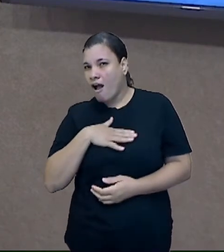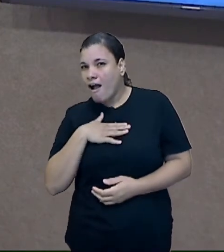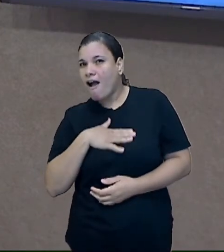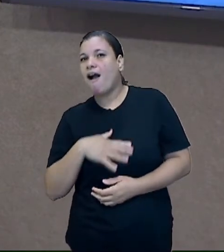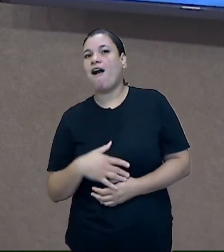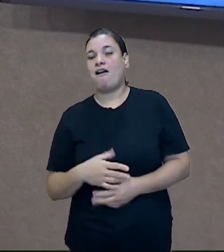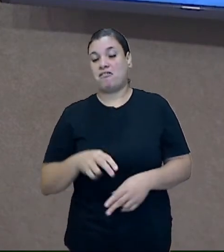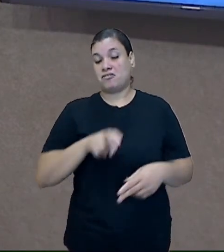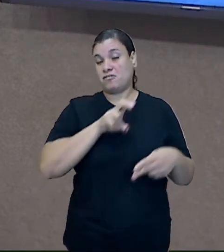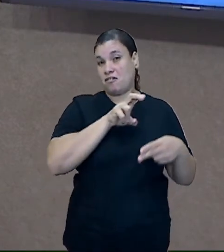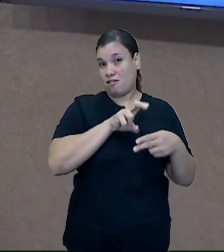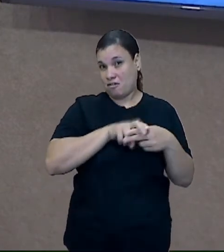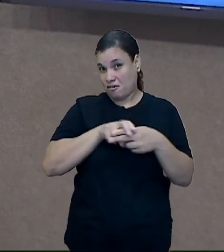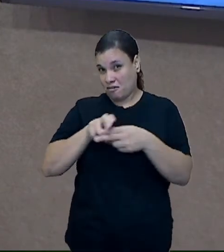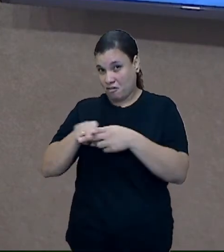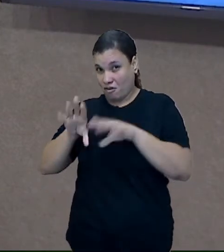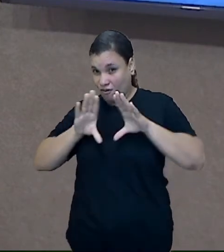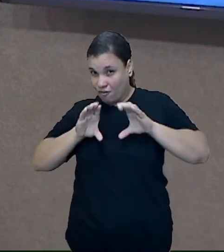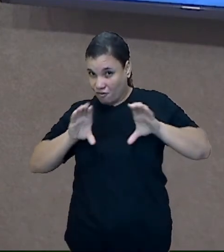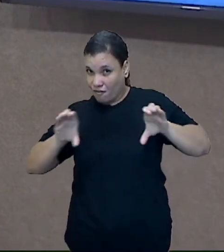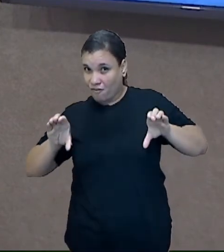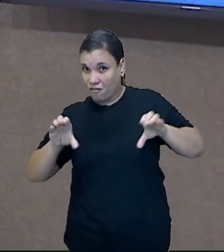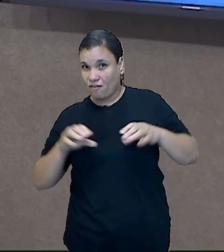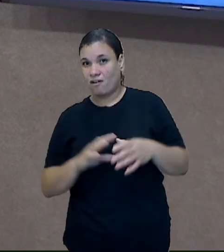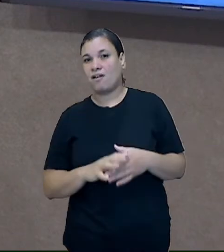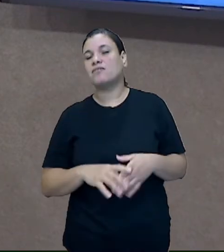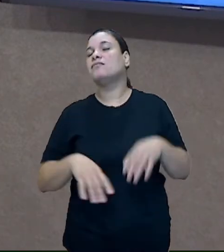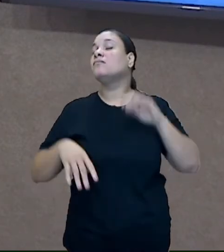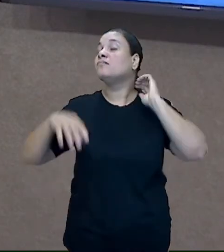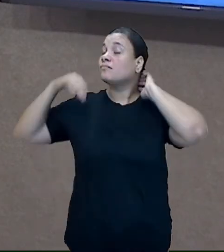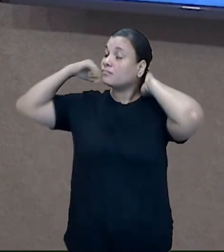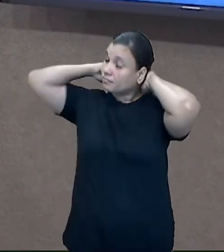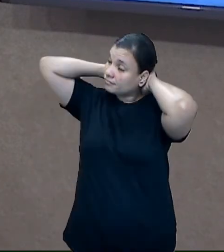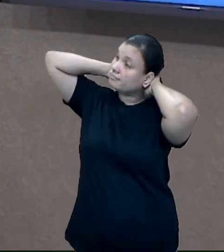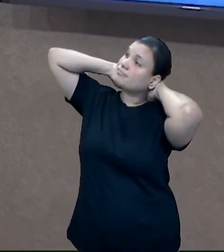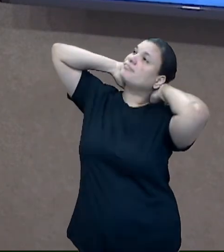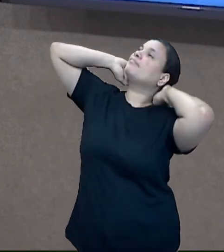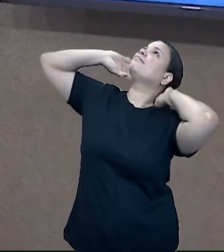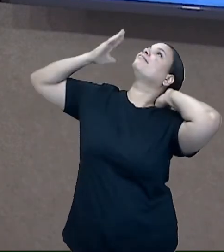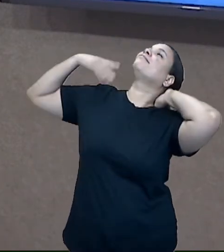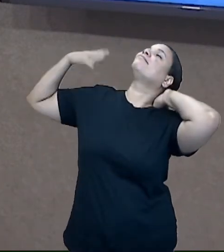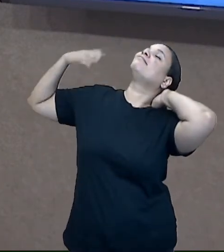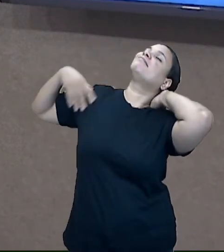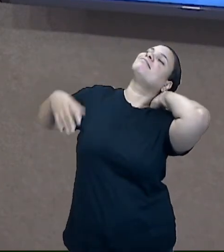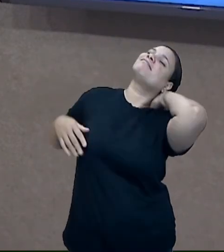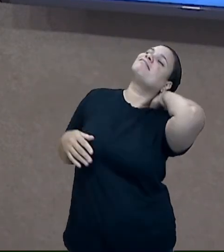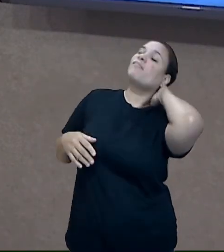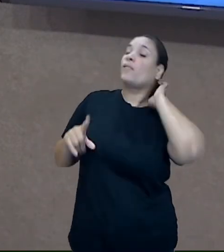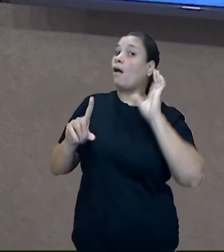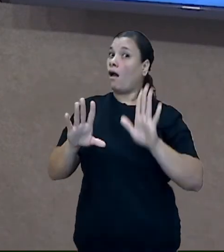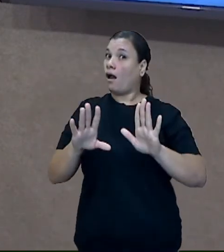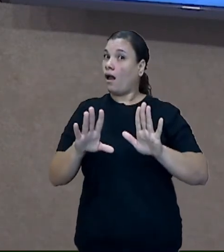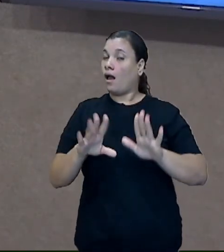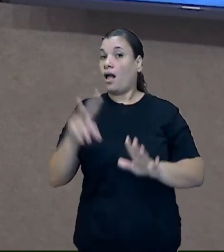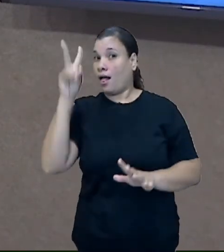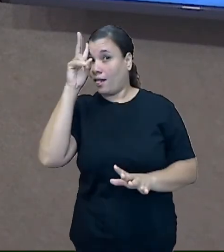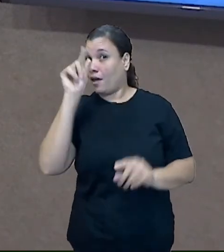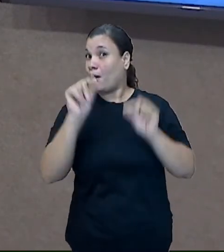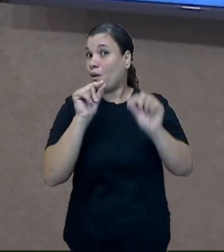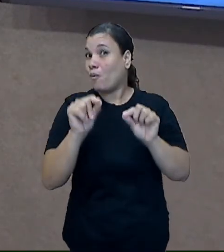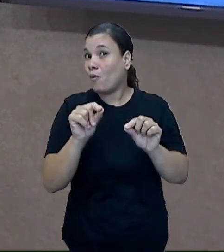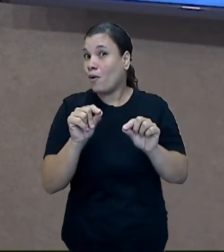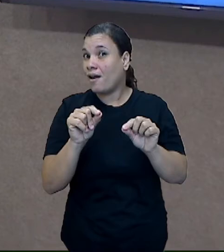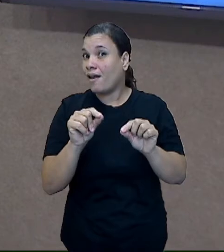horas e horas ali, sentado no mesmo lugar, lembre-se que você está ali, ó, alimentando os